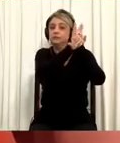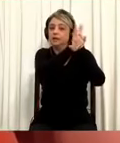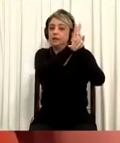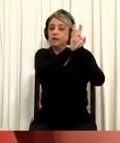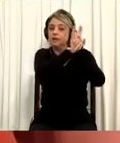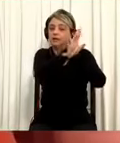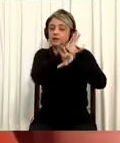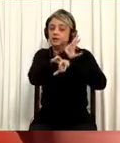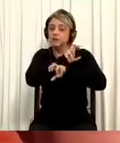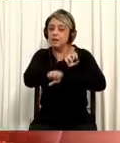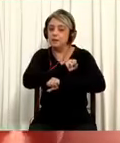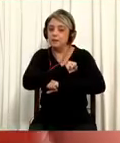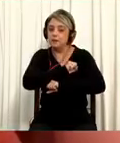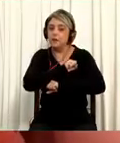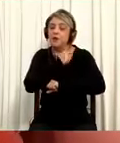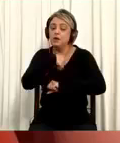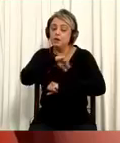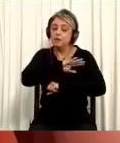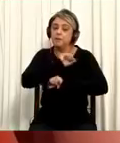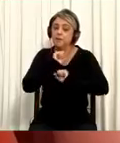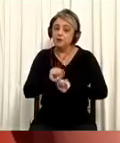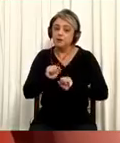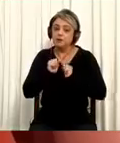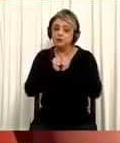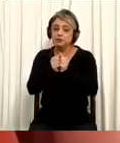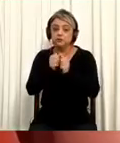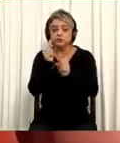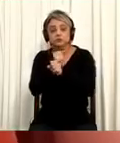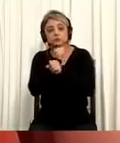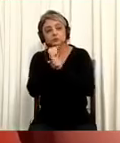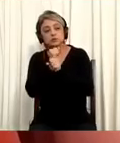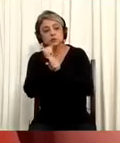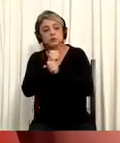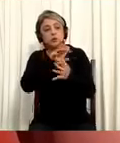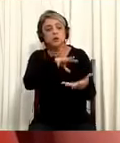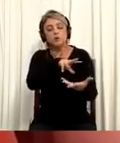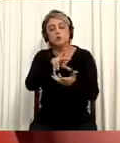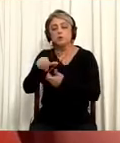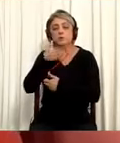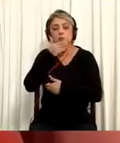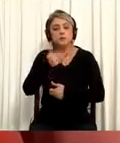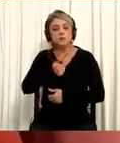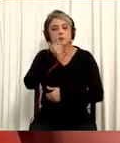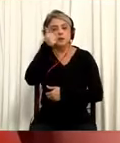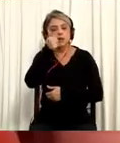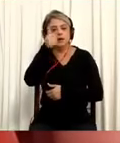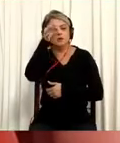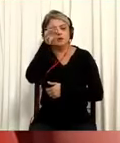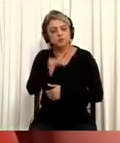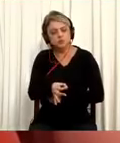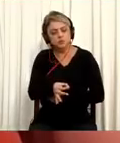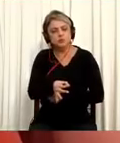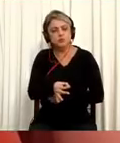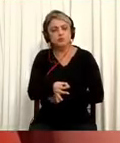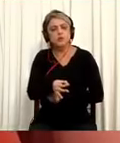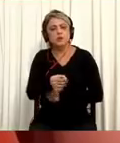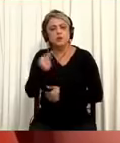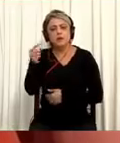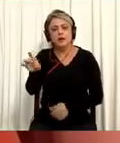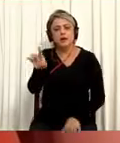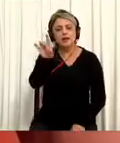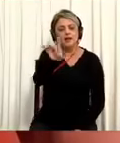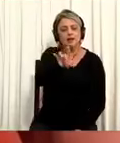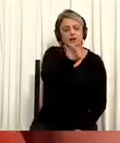de amor e que a gente possa junto construir um mundo melhor, um mundo justo para cada um